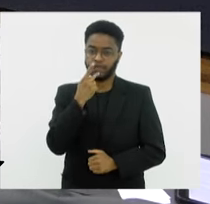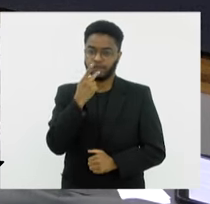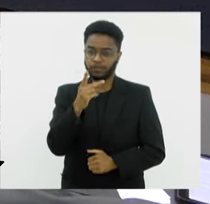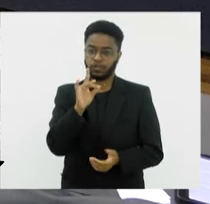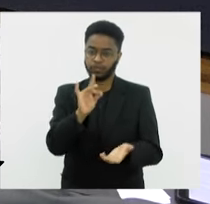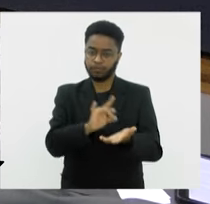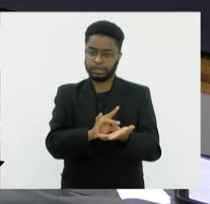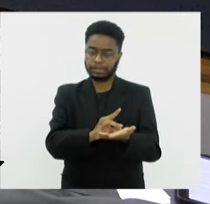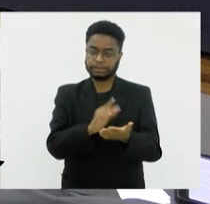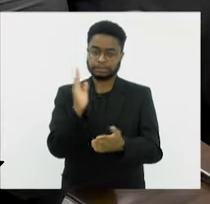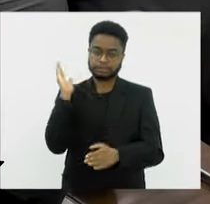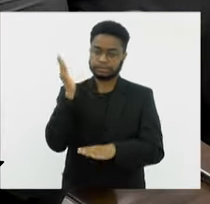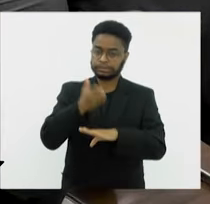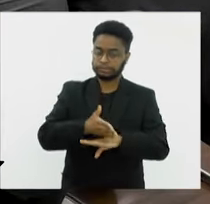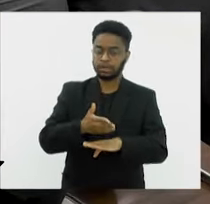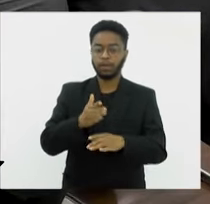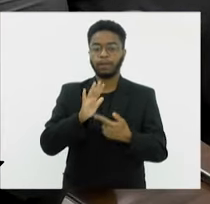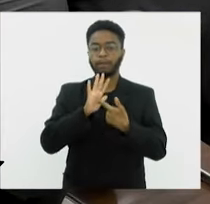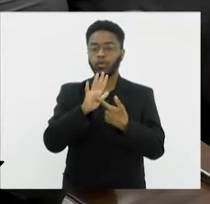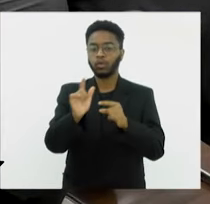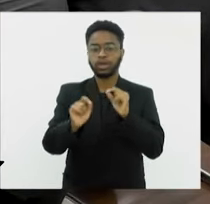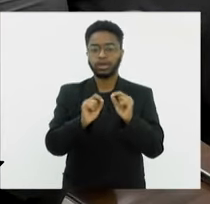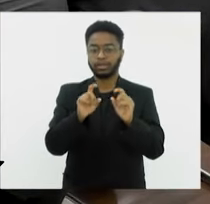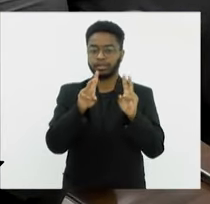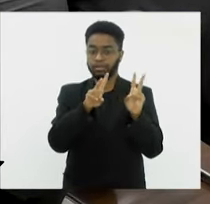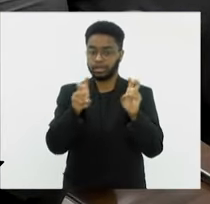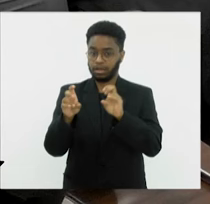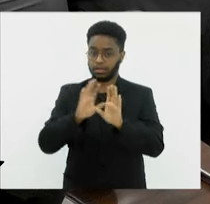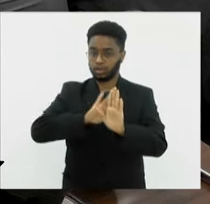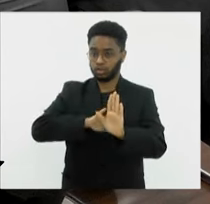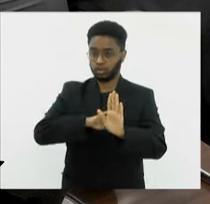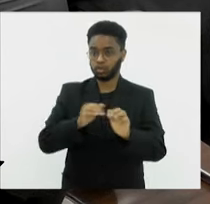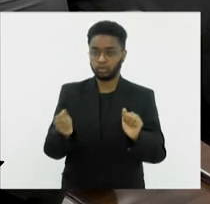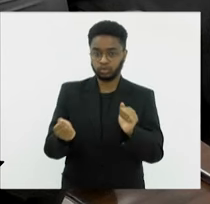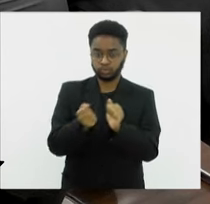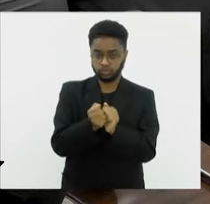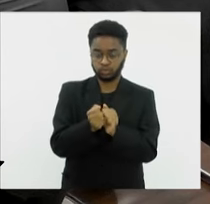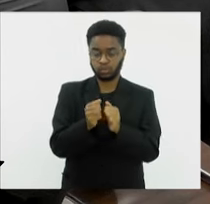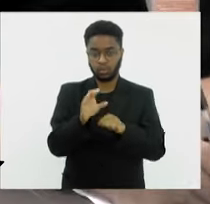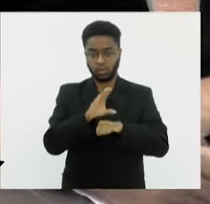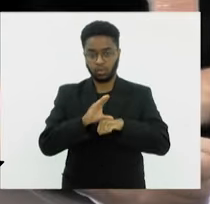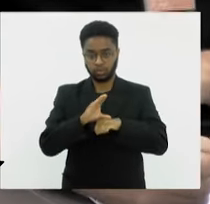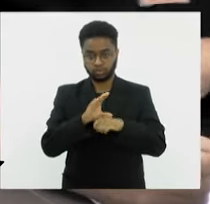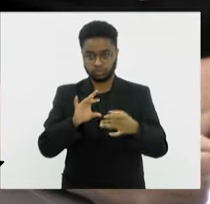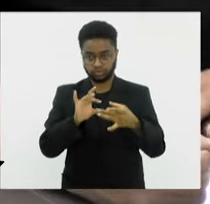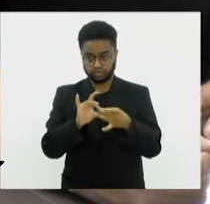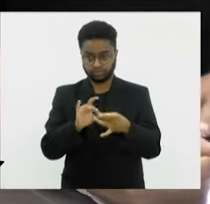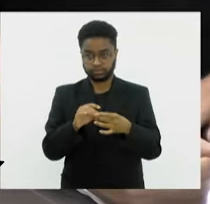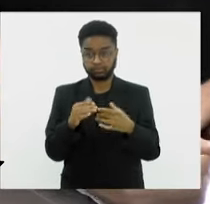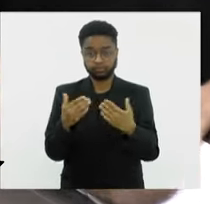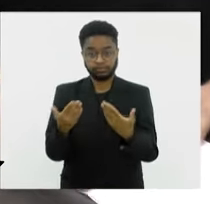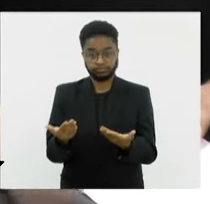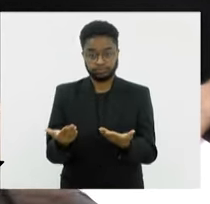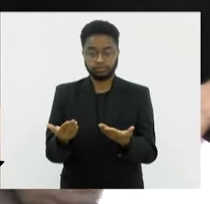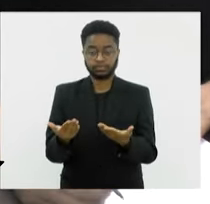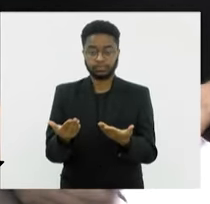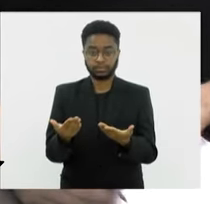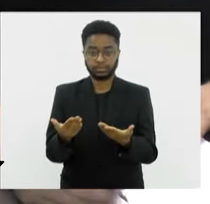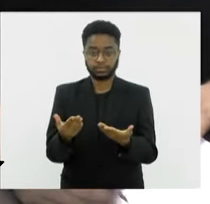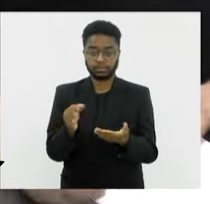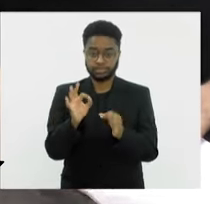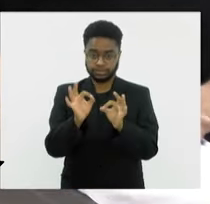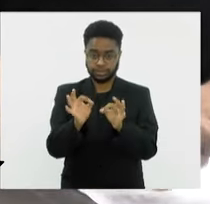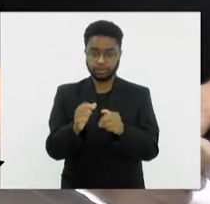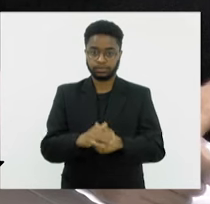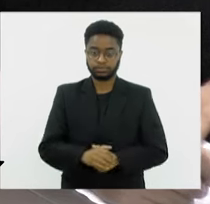ao colocar a questão ideológica junto com a questão constitucional. Então, isso foi certo.